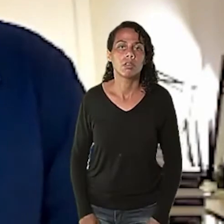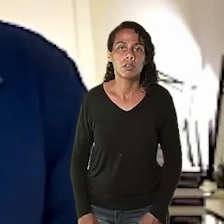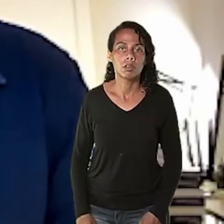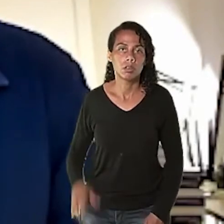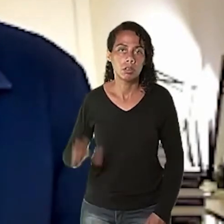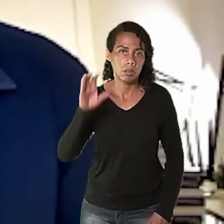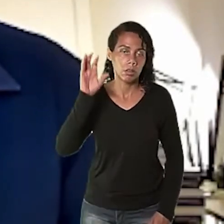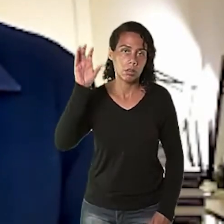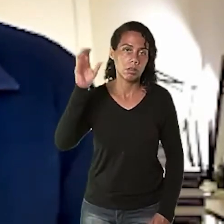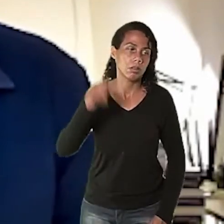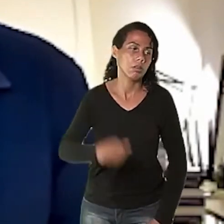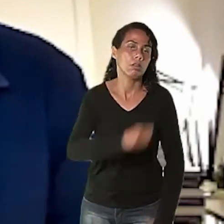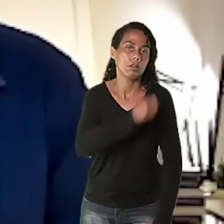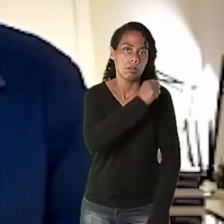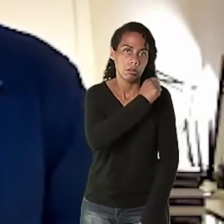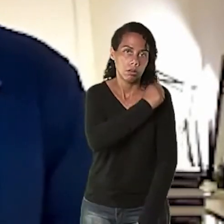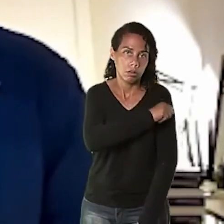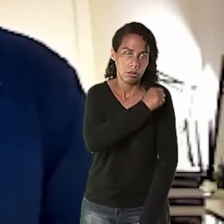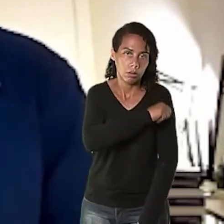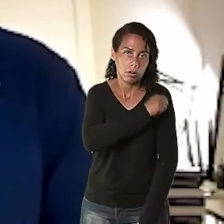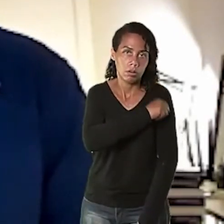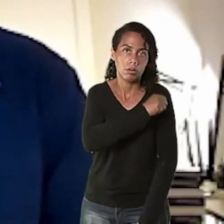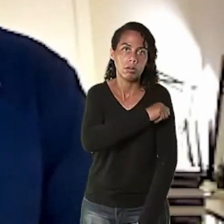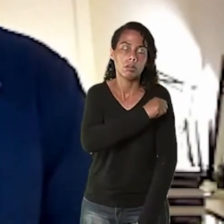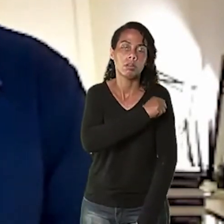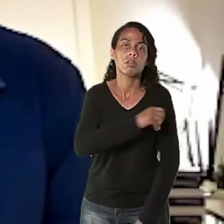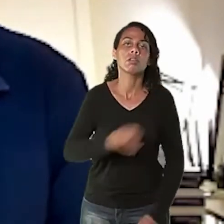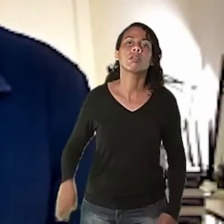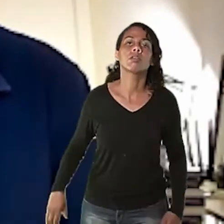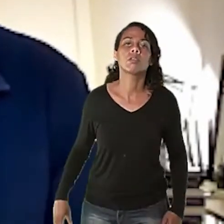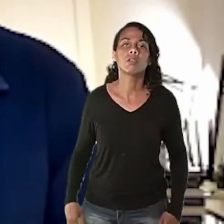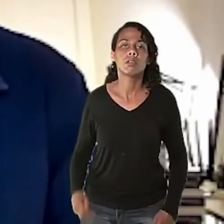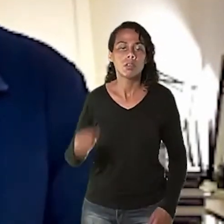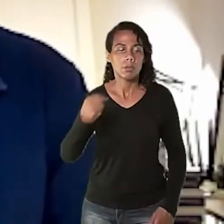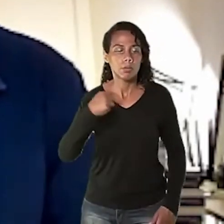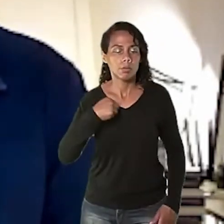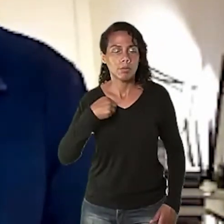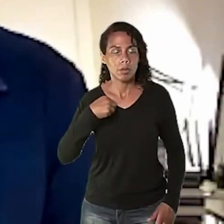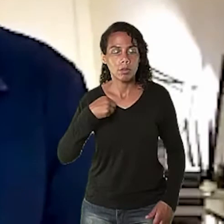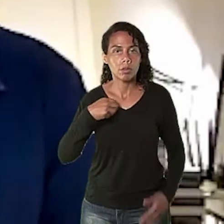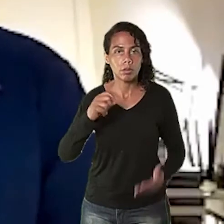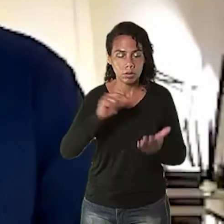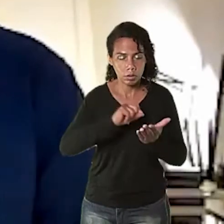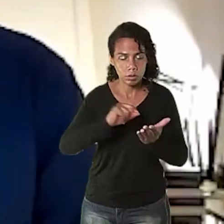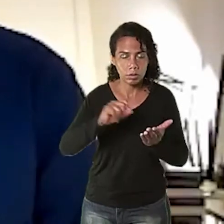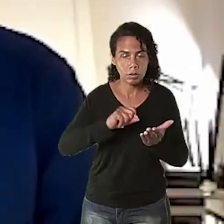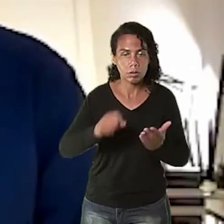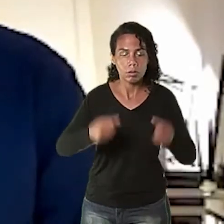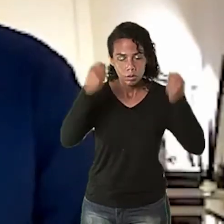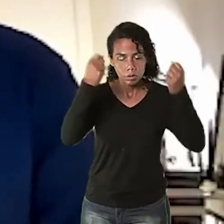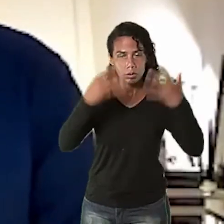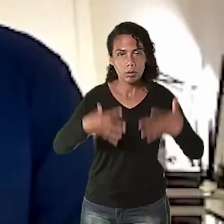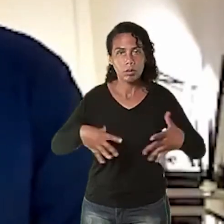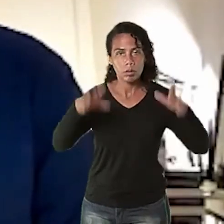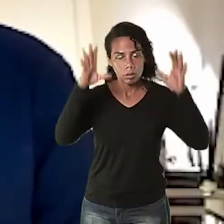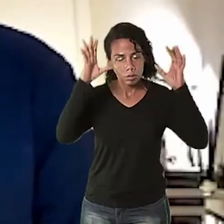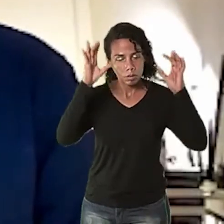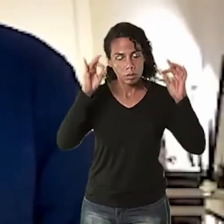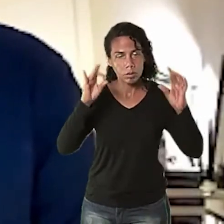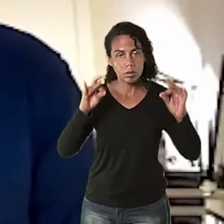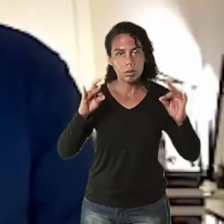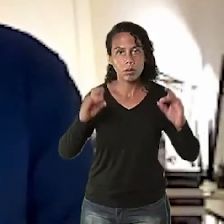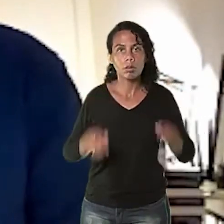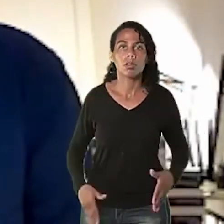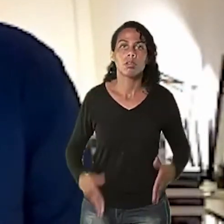da crônica brasileira, e ser um cronista carioca, então tinha uma espécie de uma tentativa de ressignificação desse espaço,